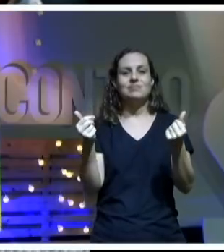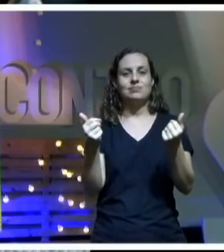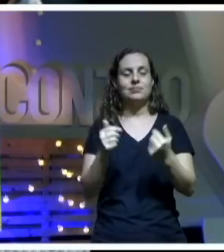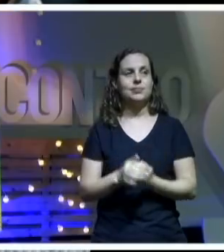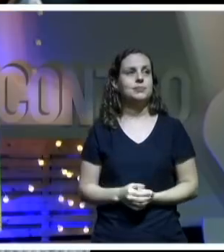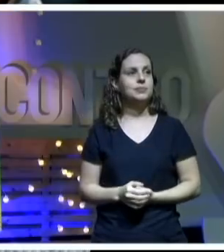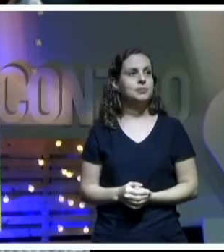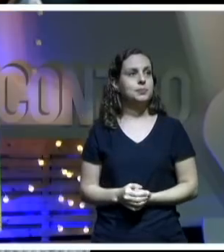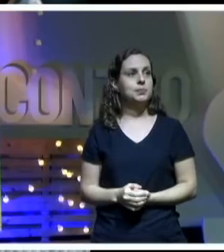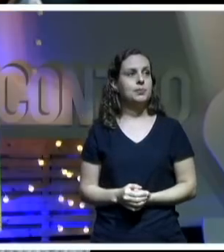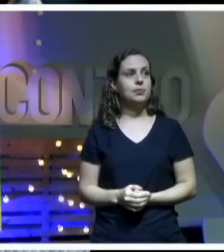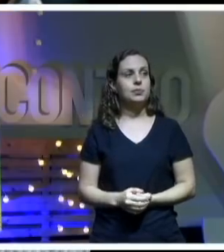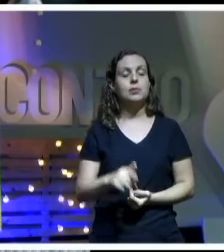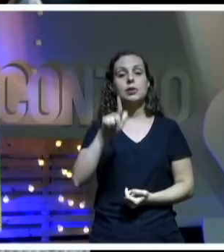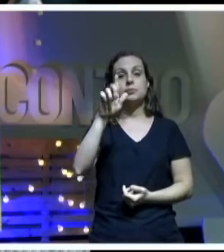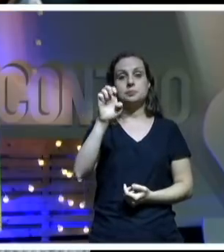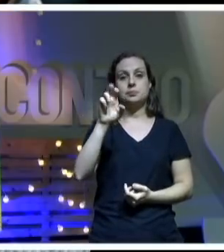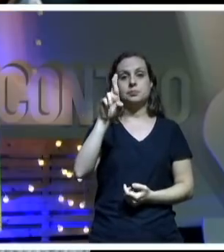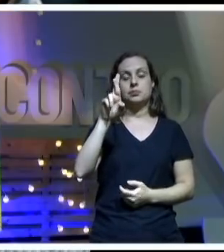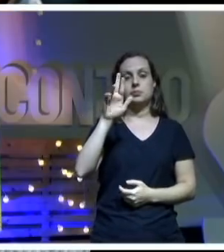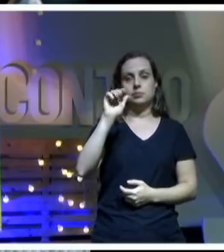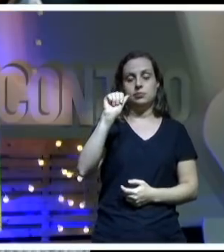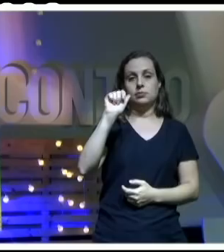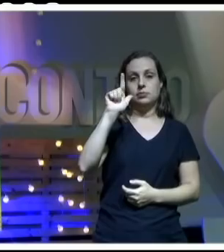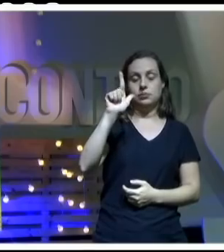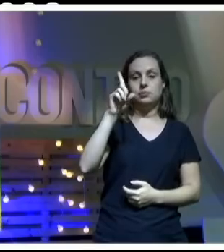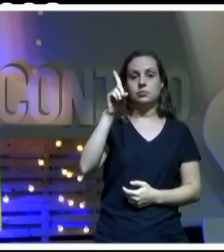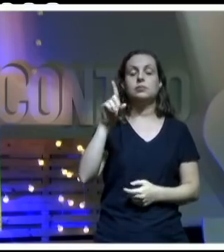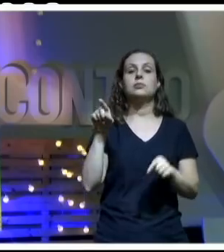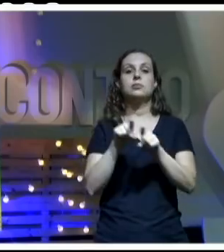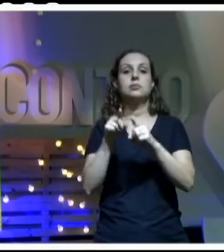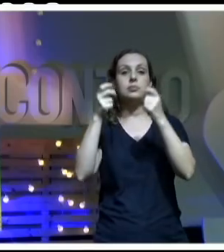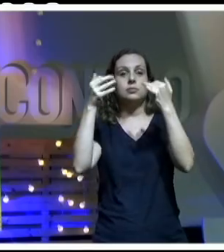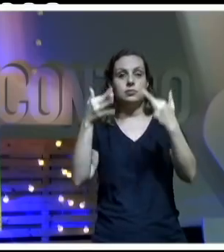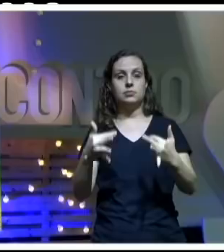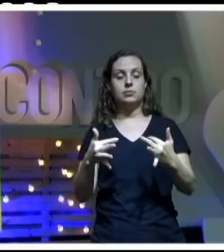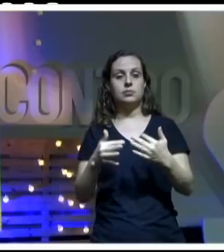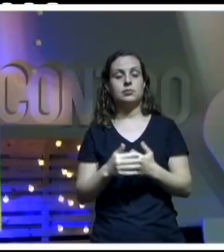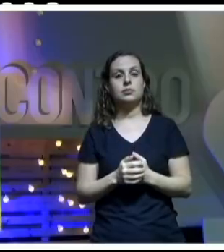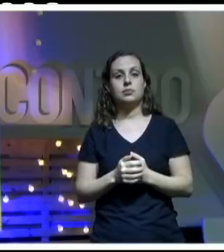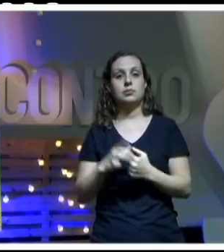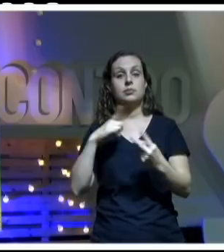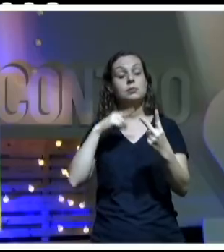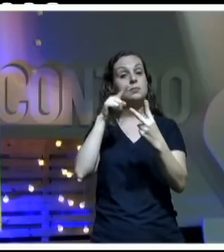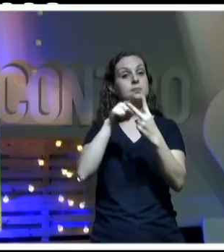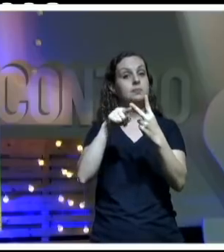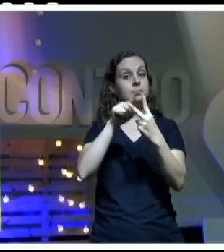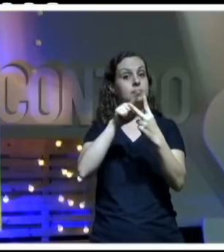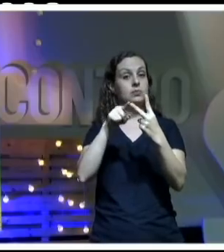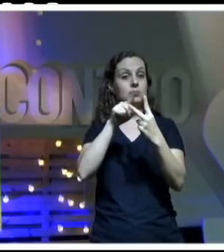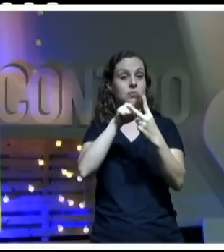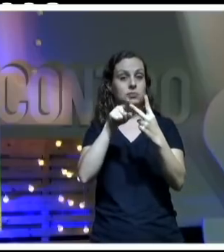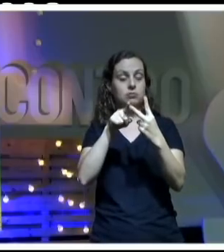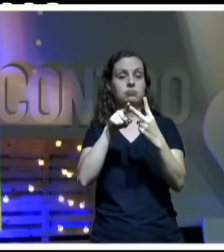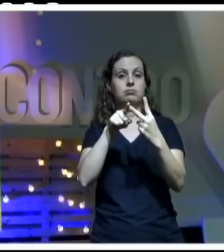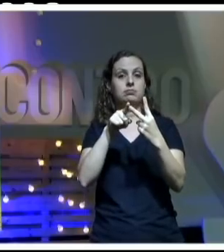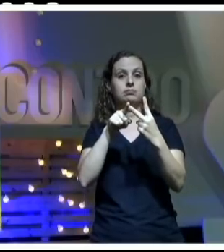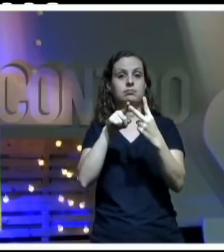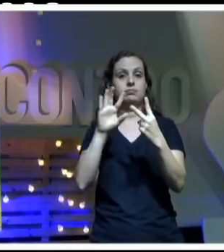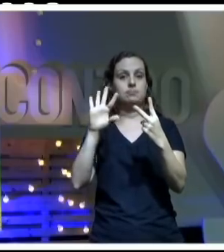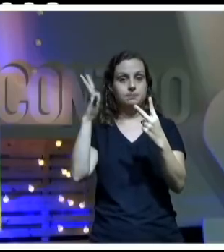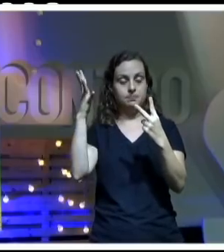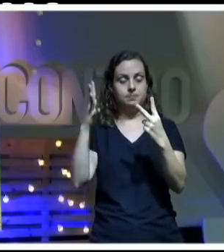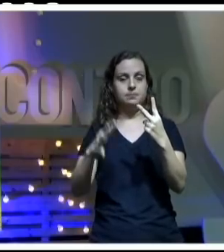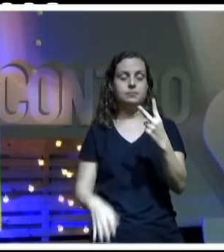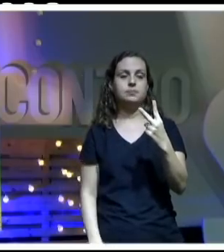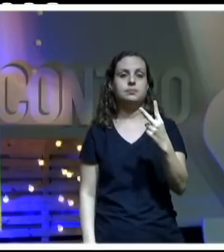novamente guerra de israel estende o top wilson santos falou um pouco sobre isso que acontece dois elementos causadores diz que a gente vive